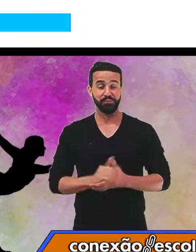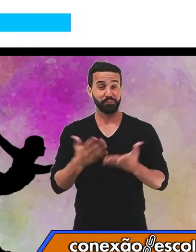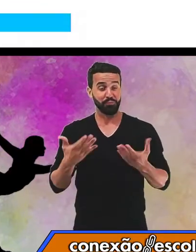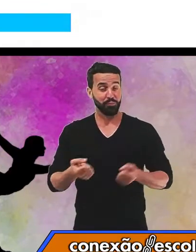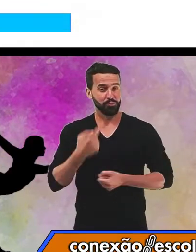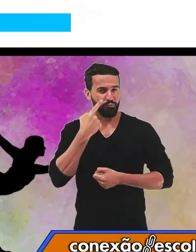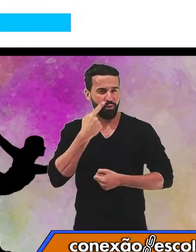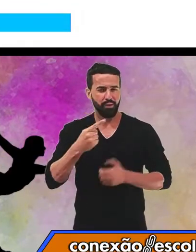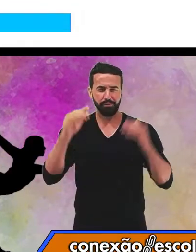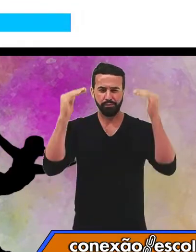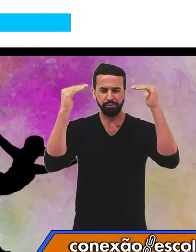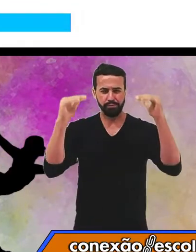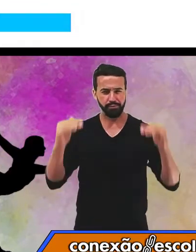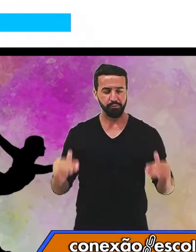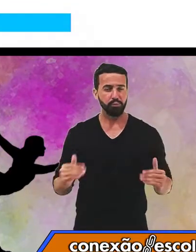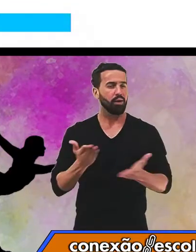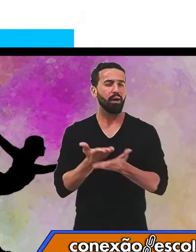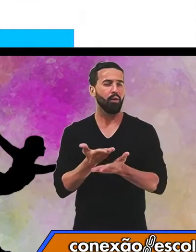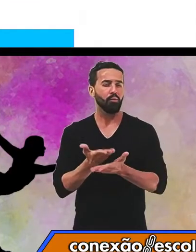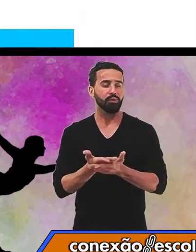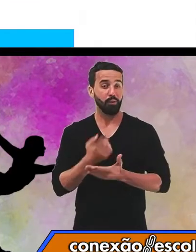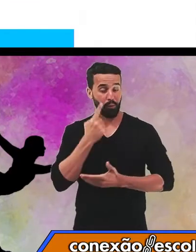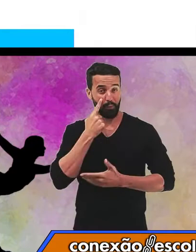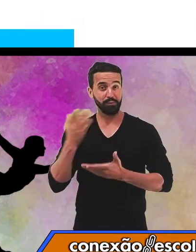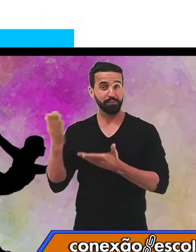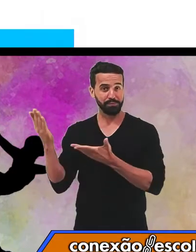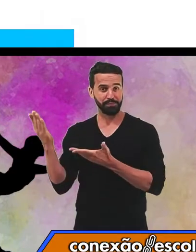os tópicos da nossa aula?